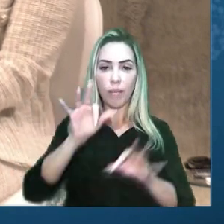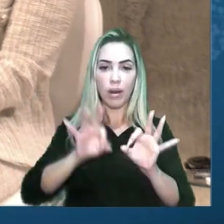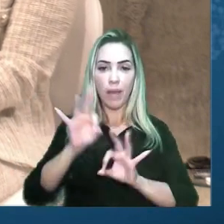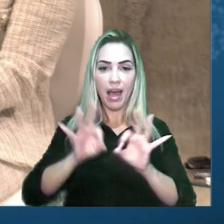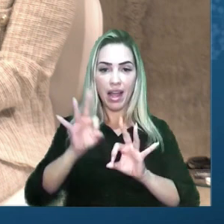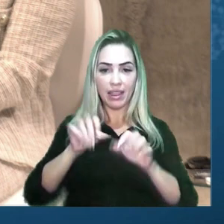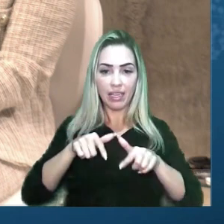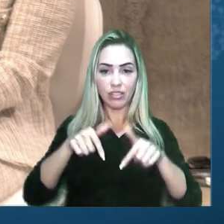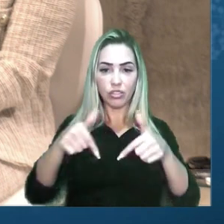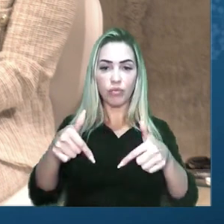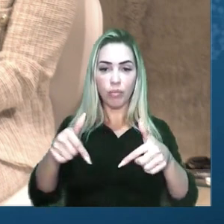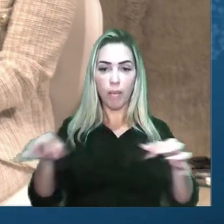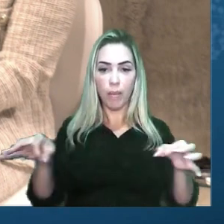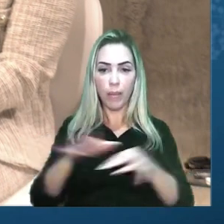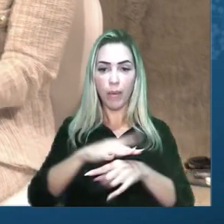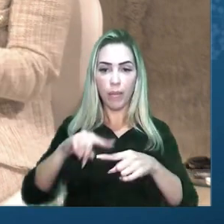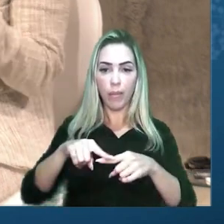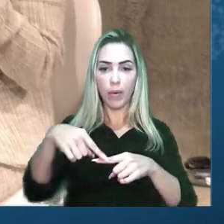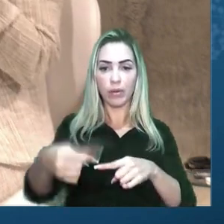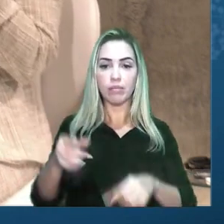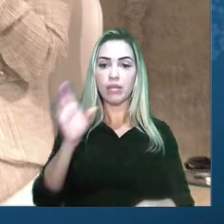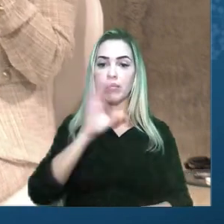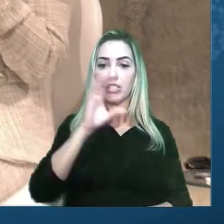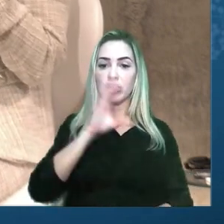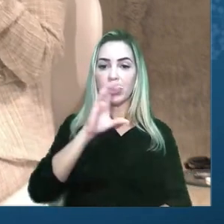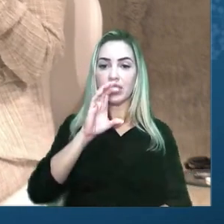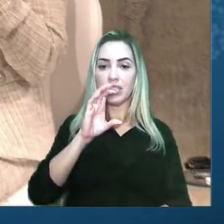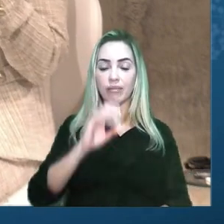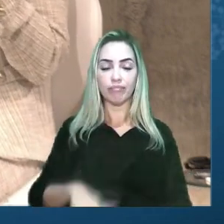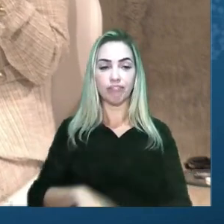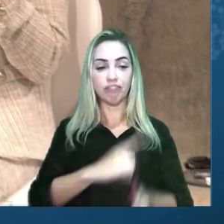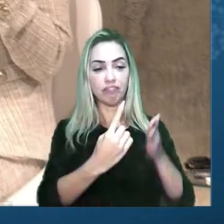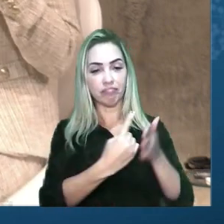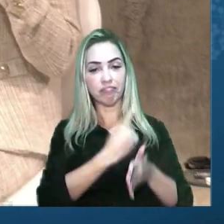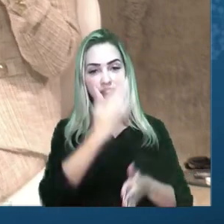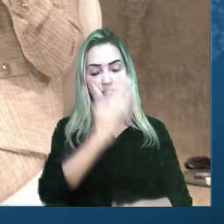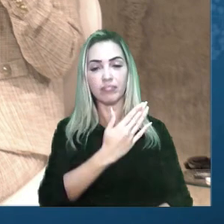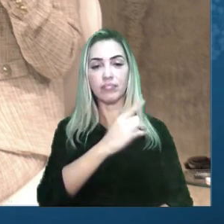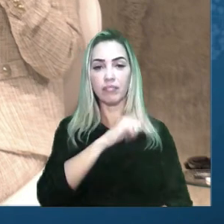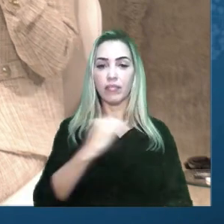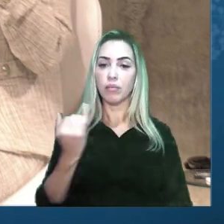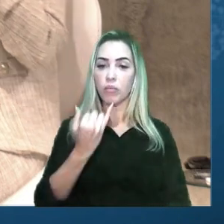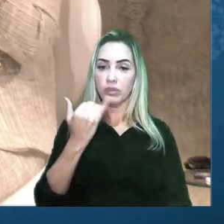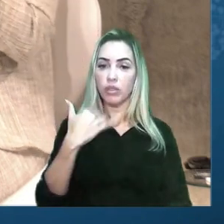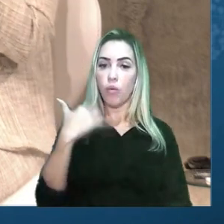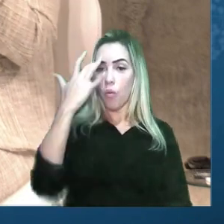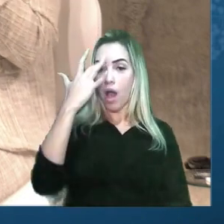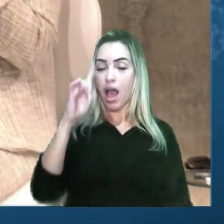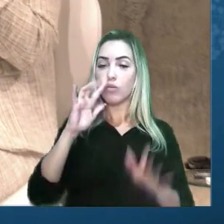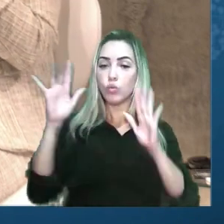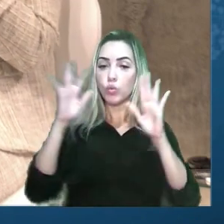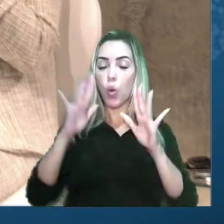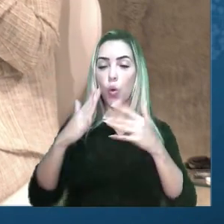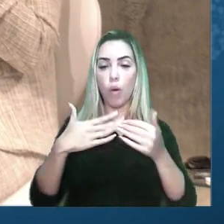próxima emergência sanitária? Obrigada pela pergunta. É super importante. Eu acho que é o sonho de qualquer